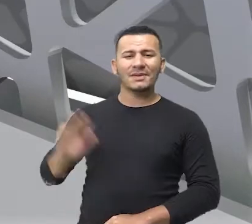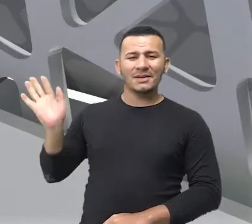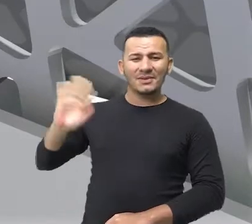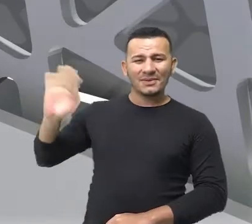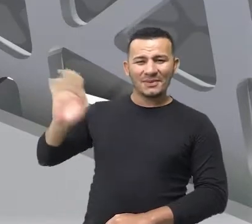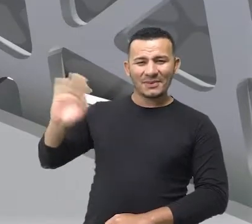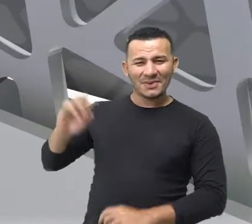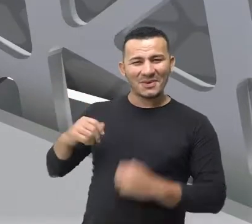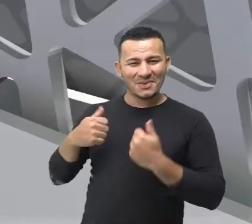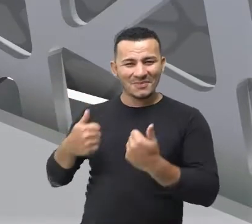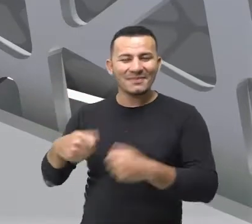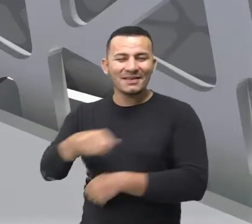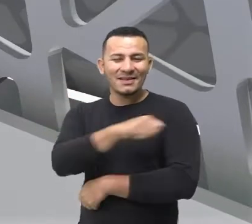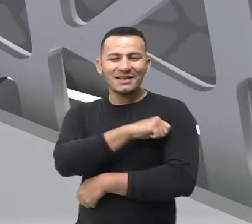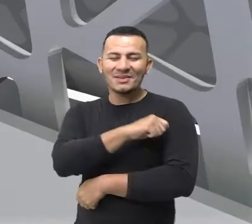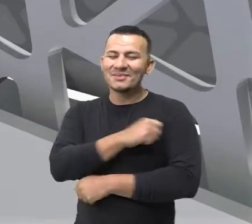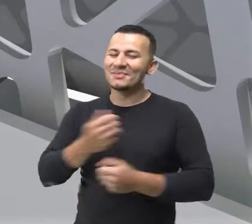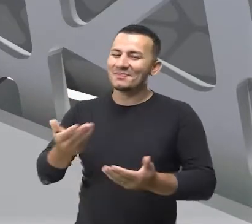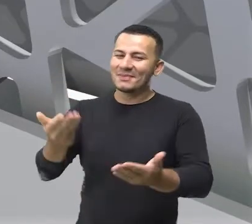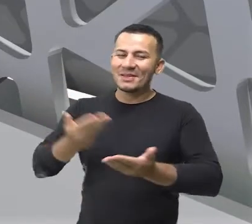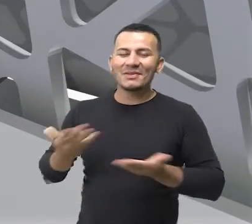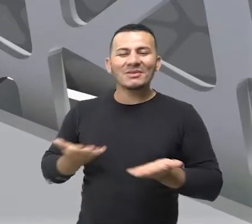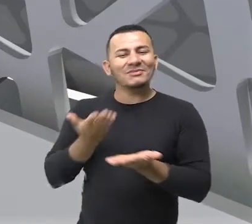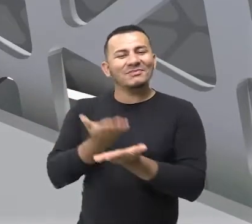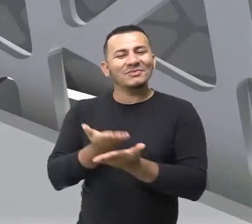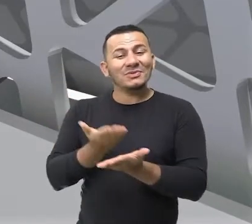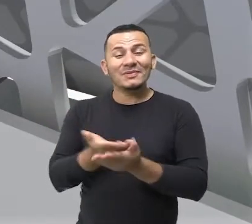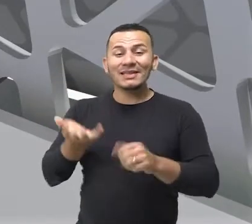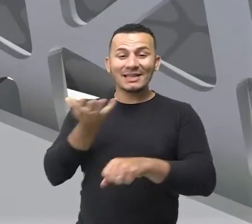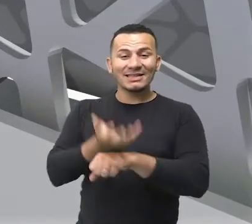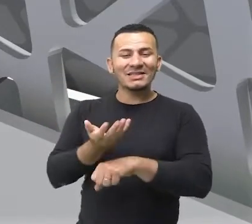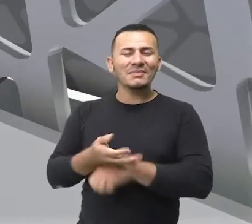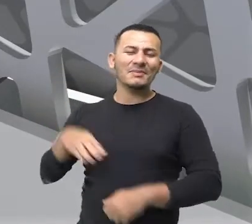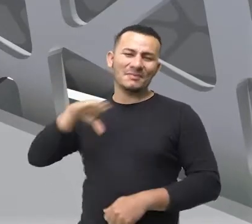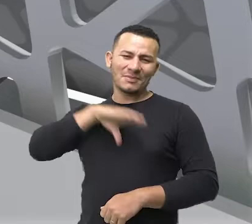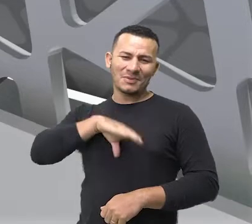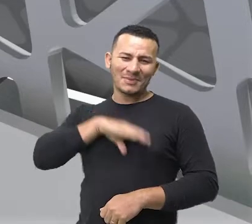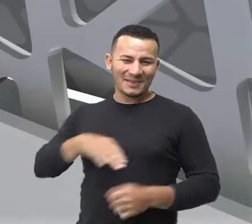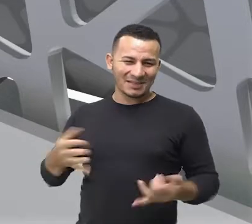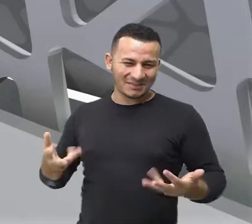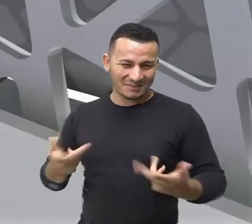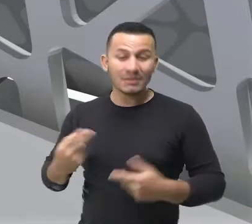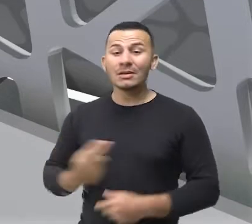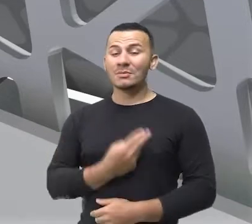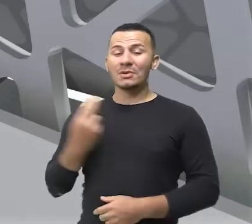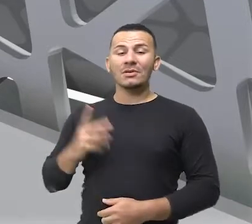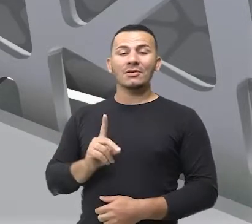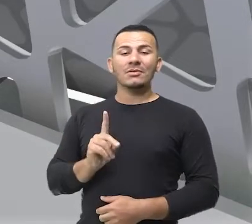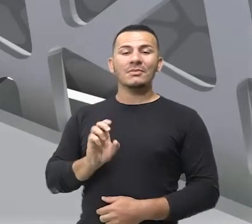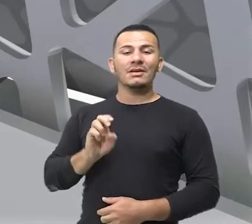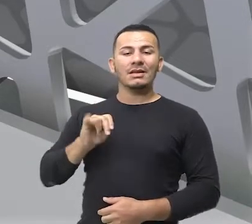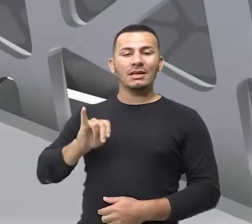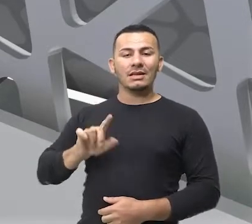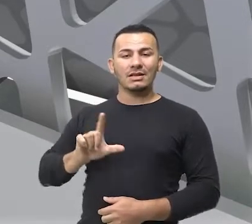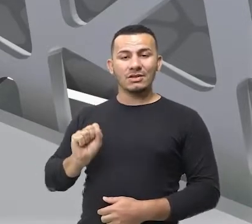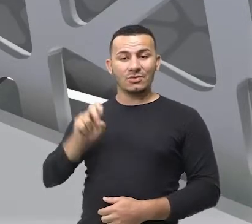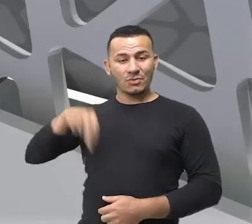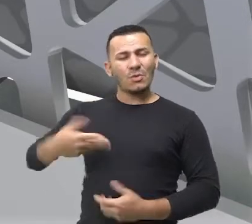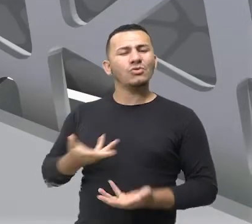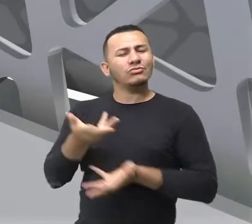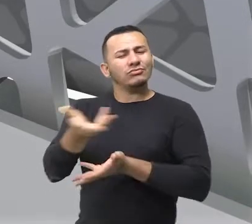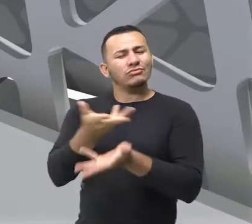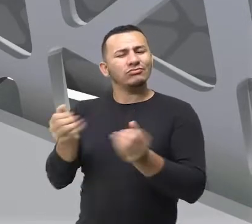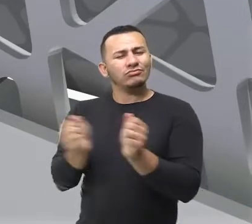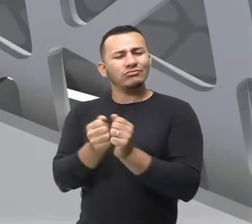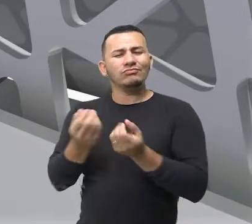o Olá alunos bem-vindos a mais uma aula de língua portuguesa sou professor Denílson e vou acompanhá-los neste